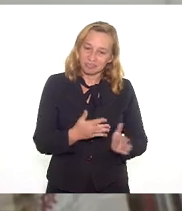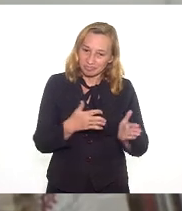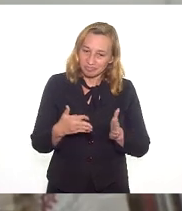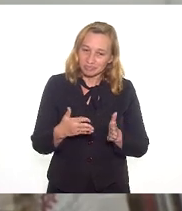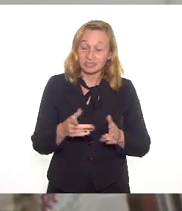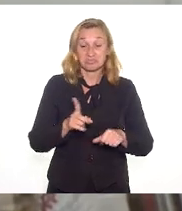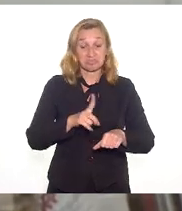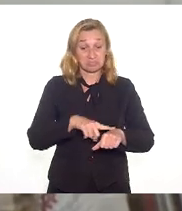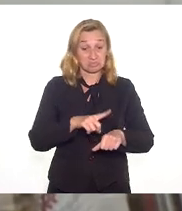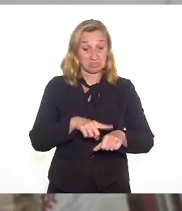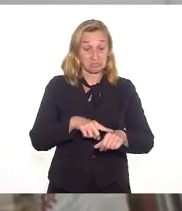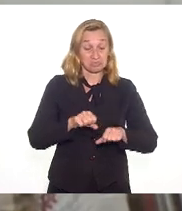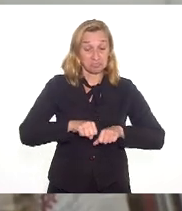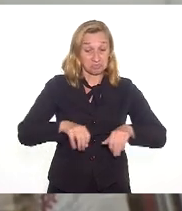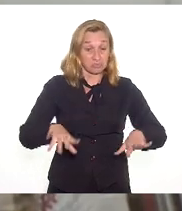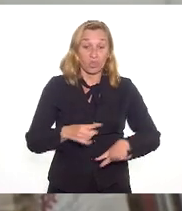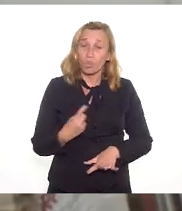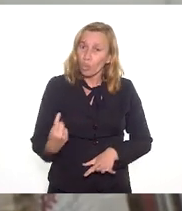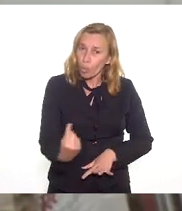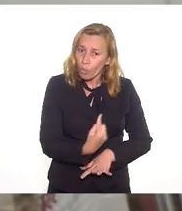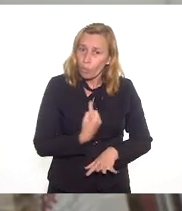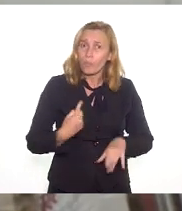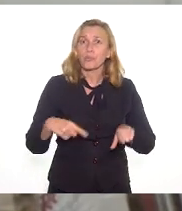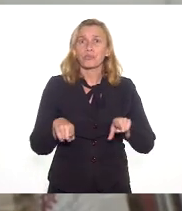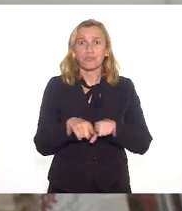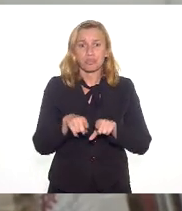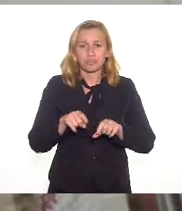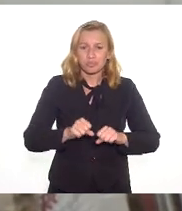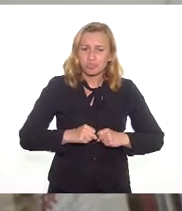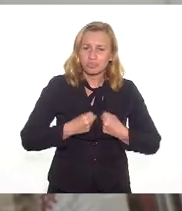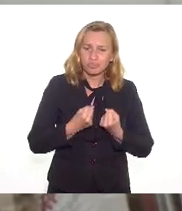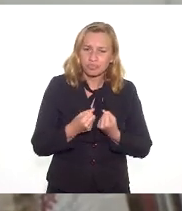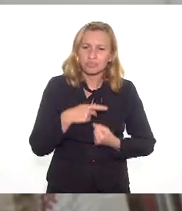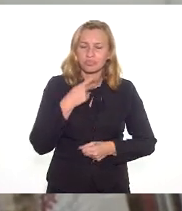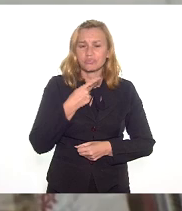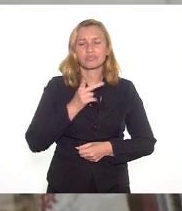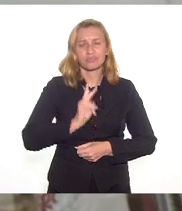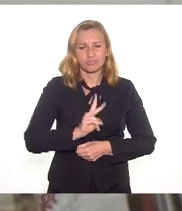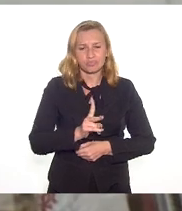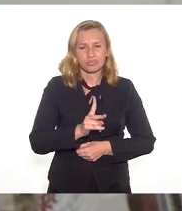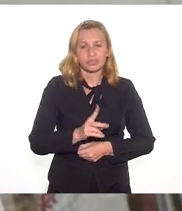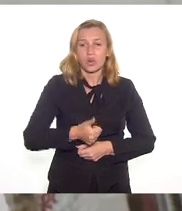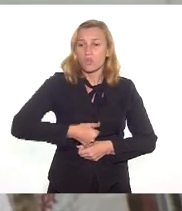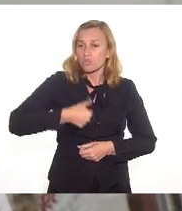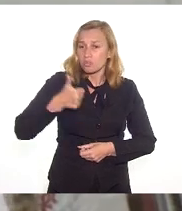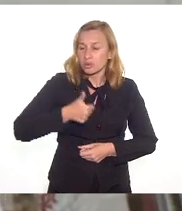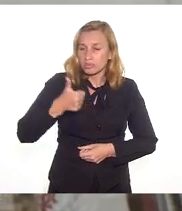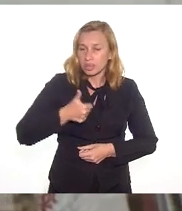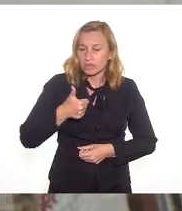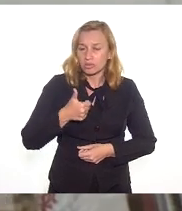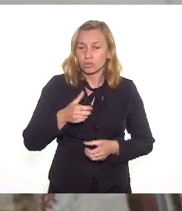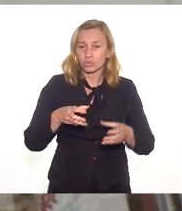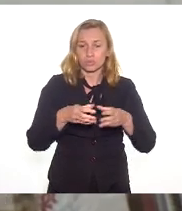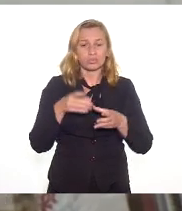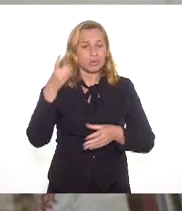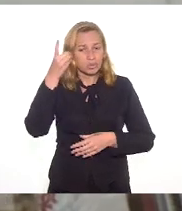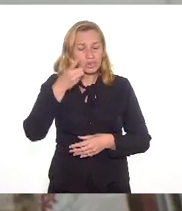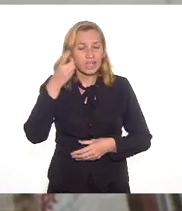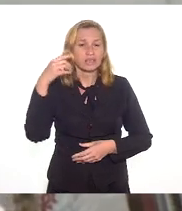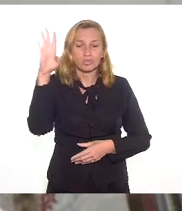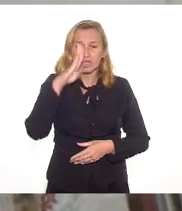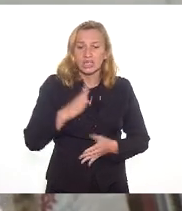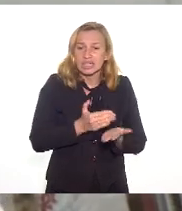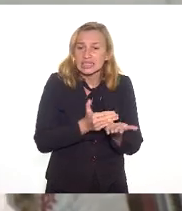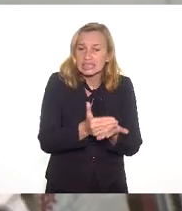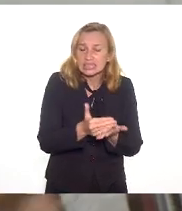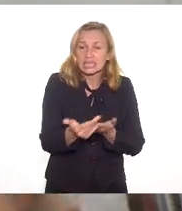pandemia. Nós, também insisto em dizer o tempo inteiro, nós fomos o primeiro parlamento no Brasil a iniciar